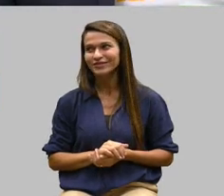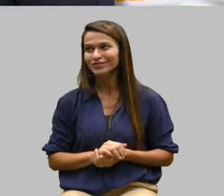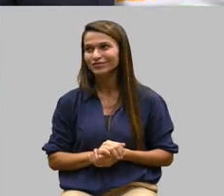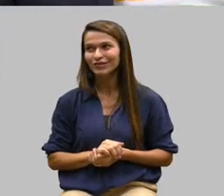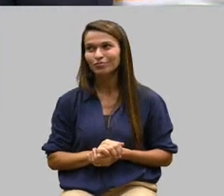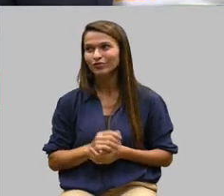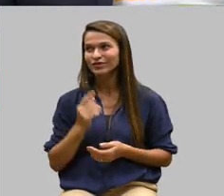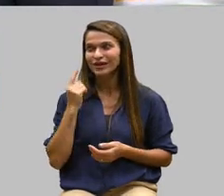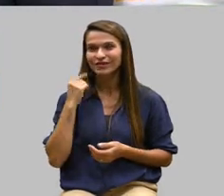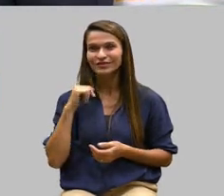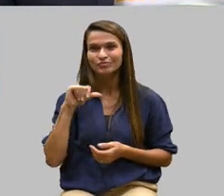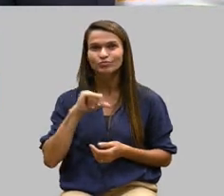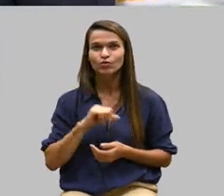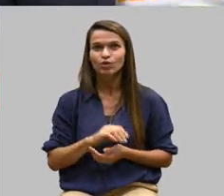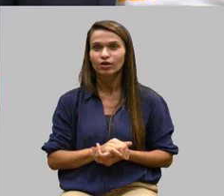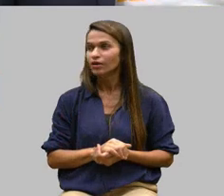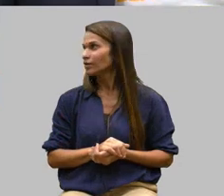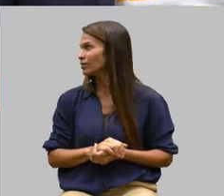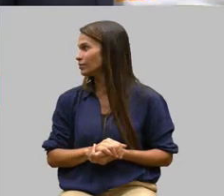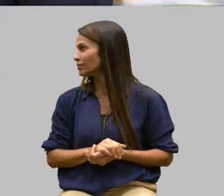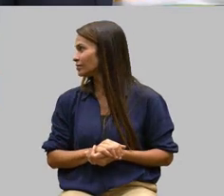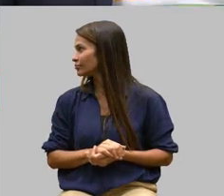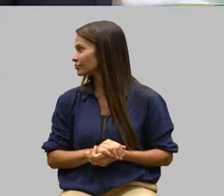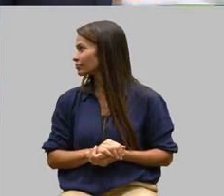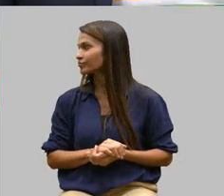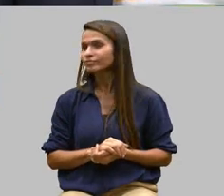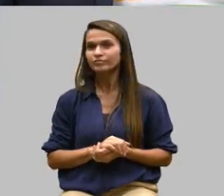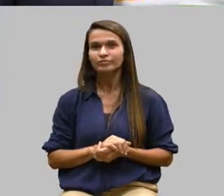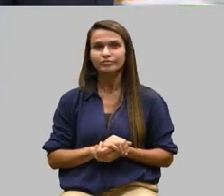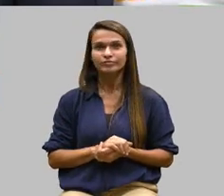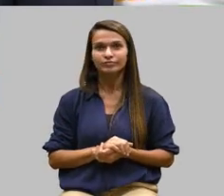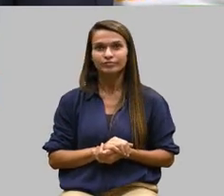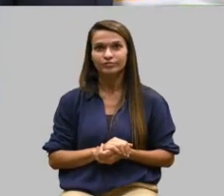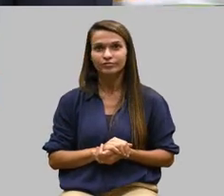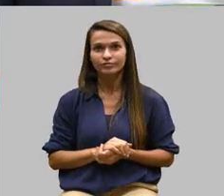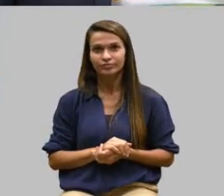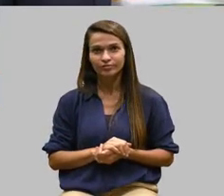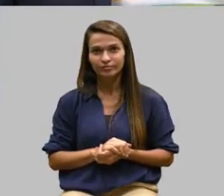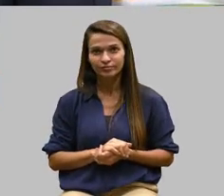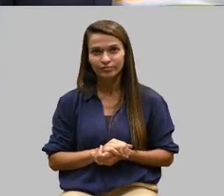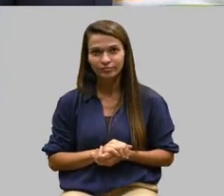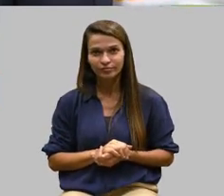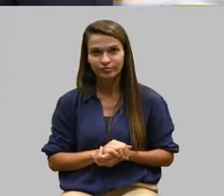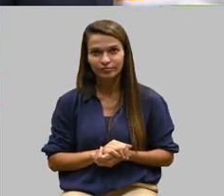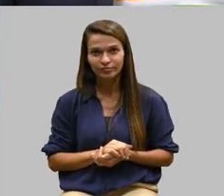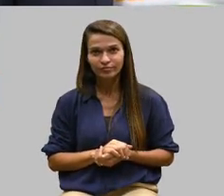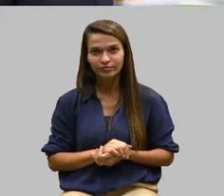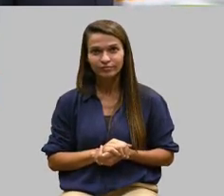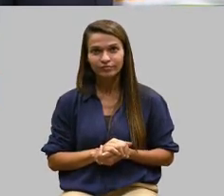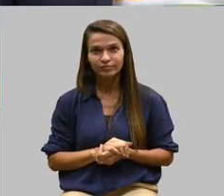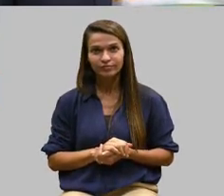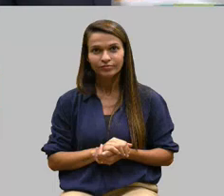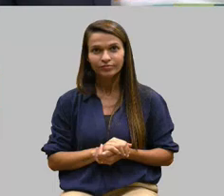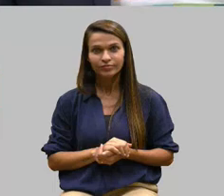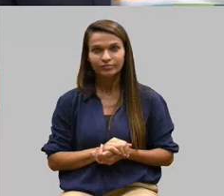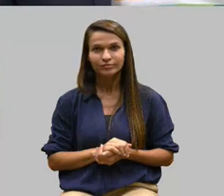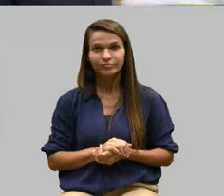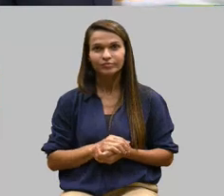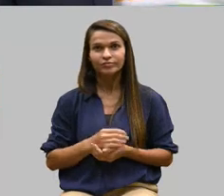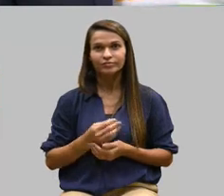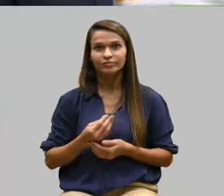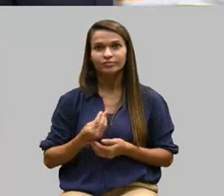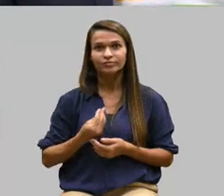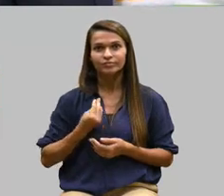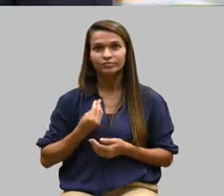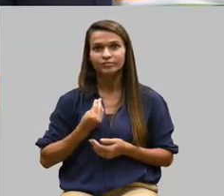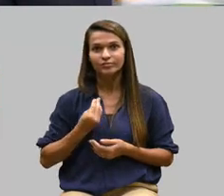primeiramente eu gostaria muito de agradecer o convite em nome do presidente tribunal de justiça Desembargador José Artur de Carvalho para participação nesta audiência